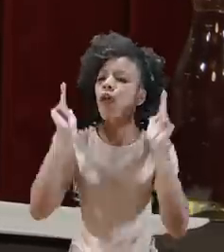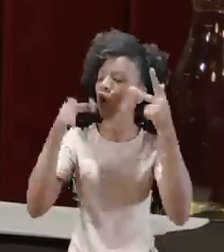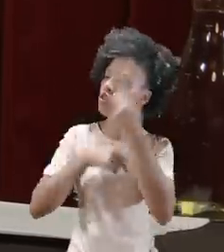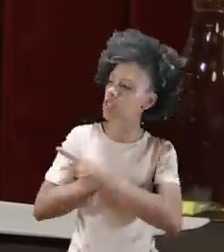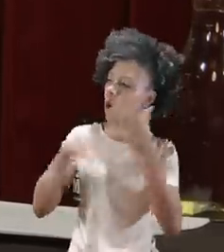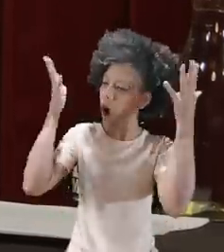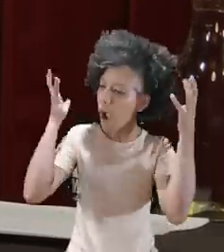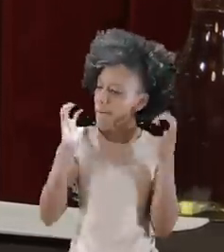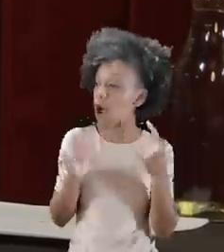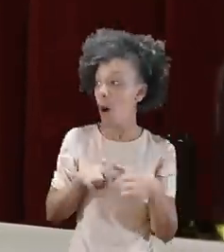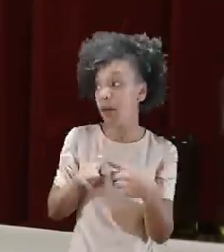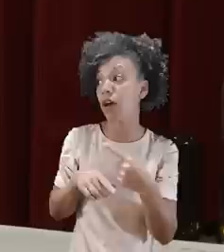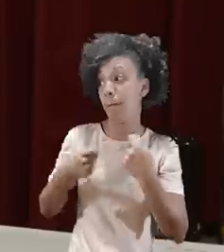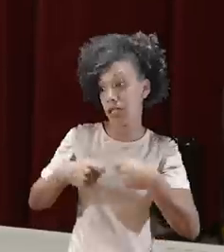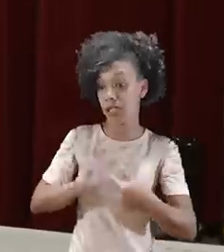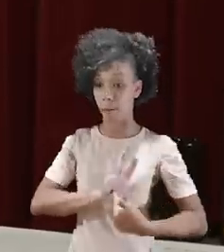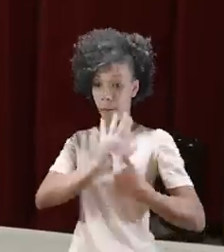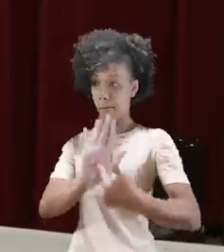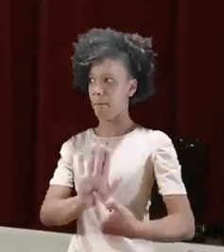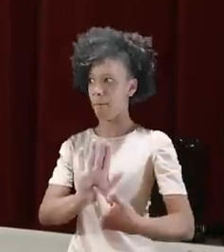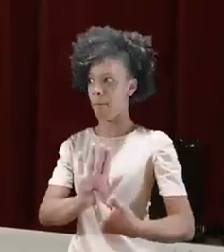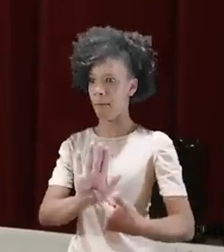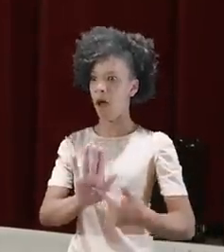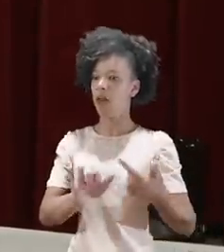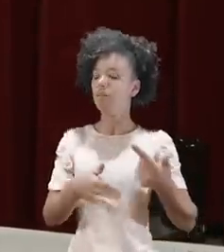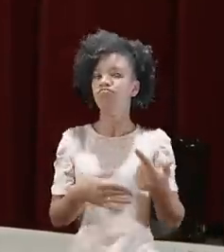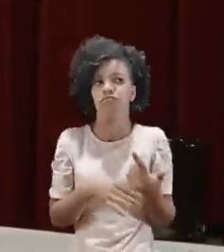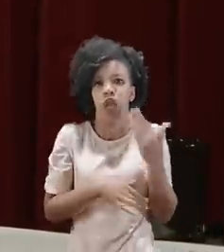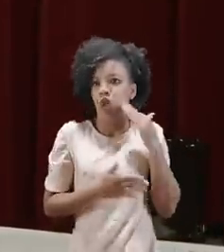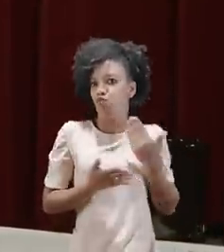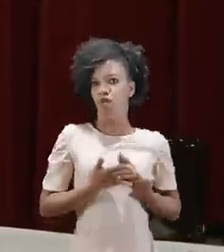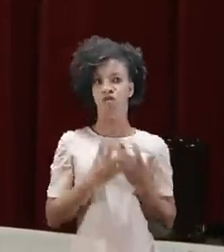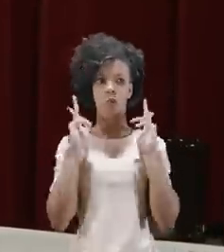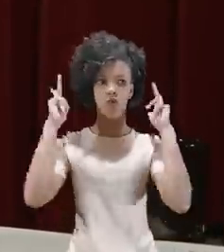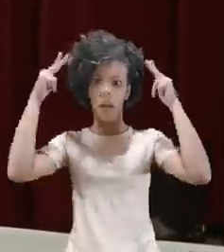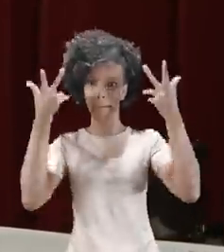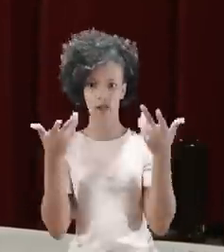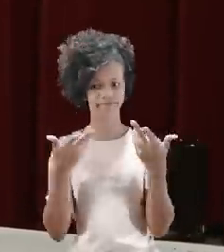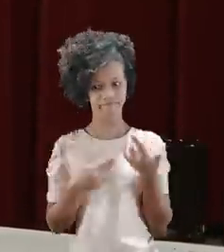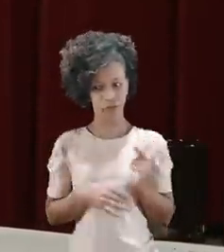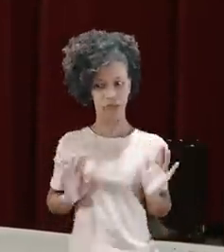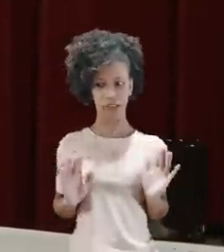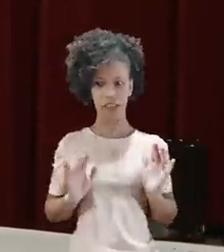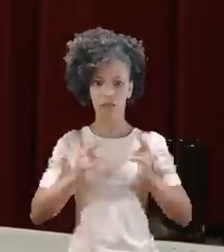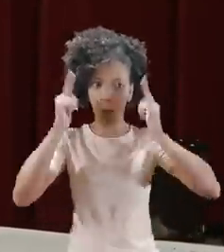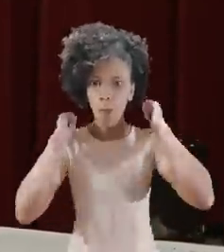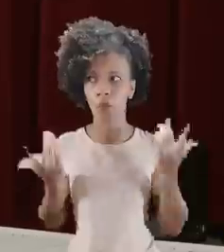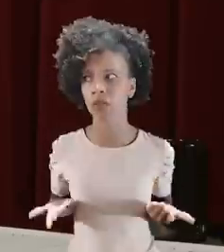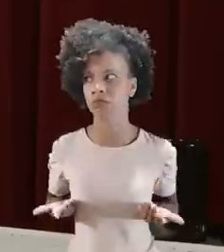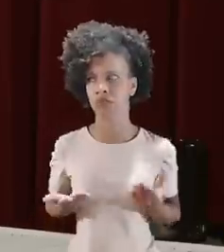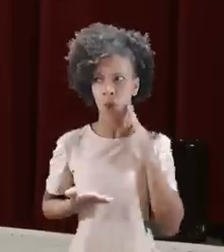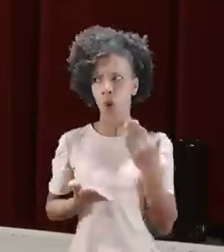cortem o cabelo porque você precisa ser um portfólio para os outros você eu não confio no cabeleireiro que não tem cabelo